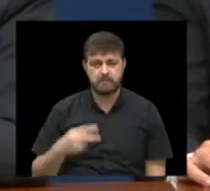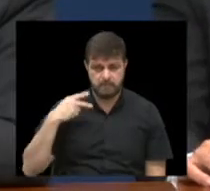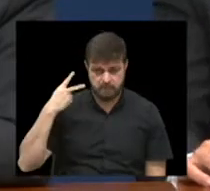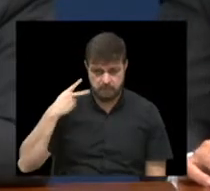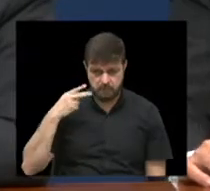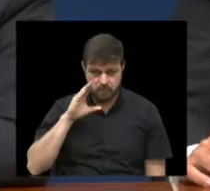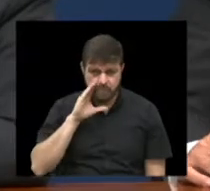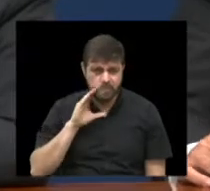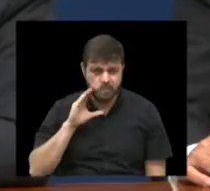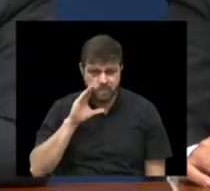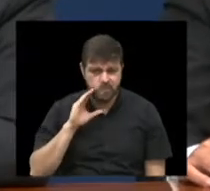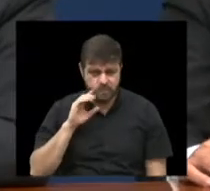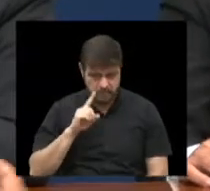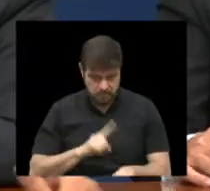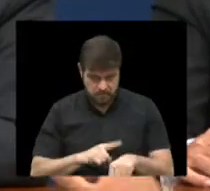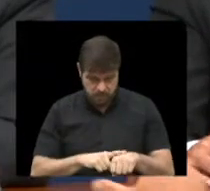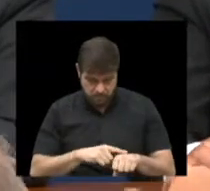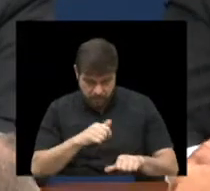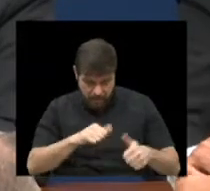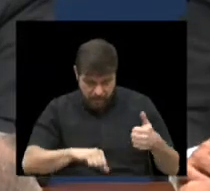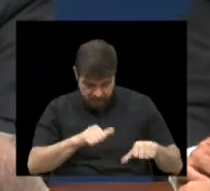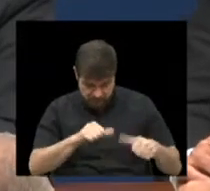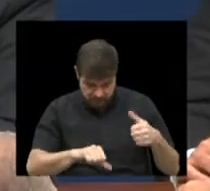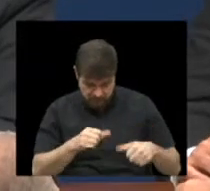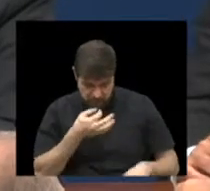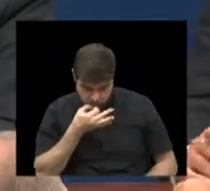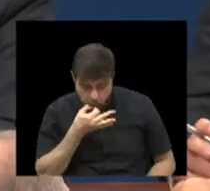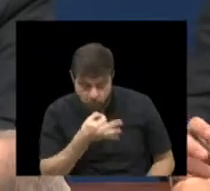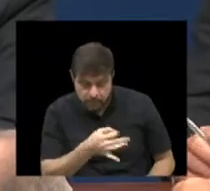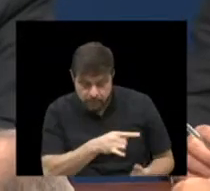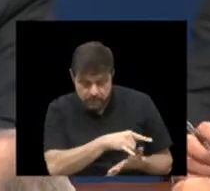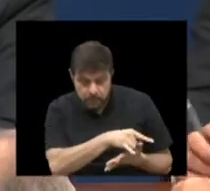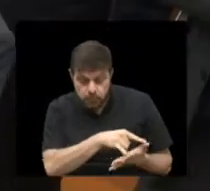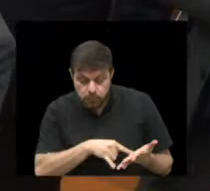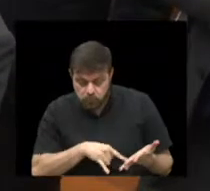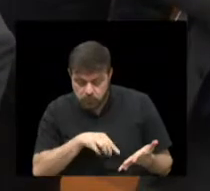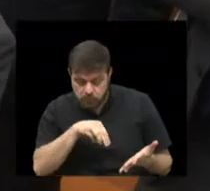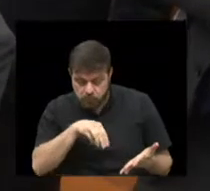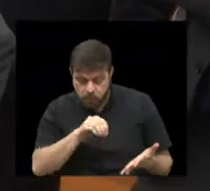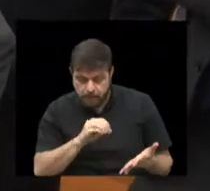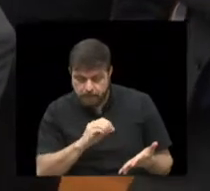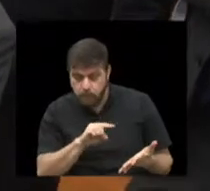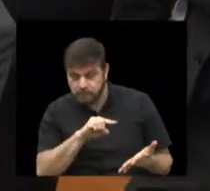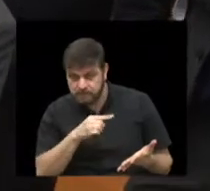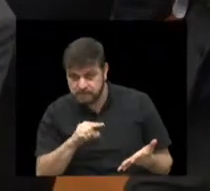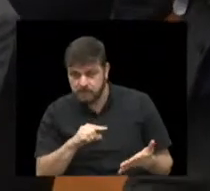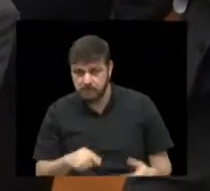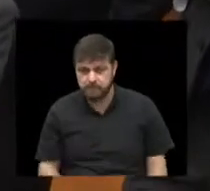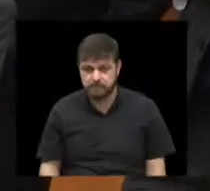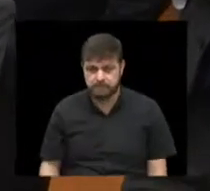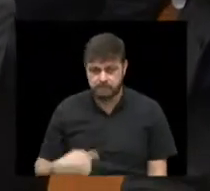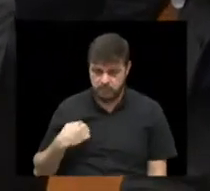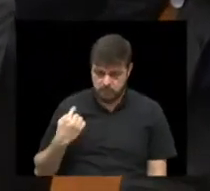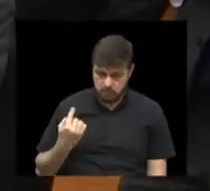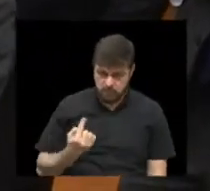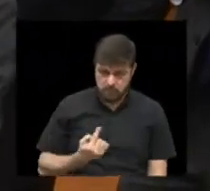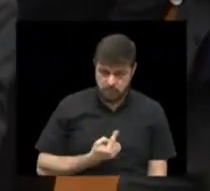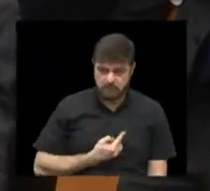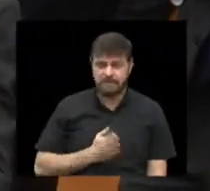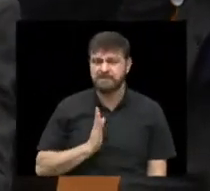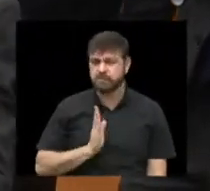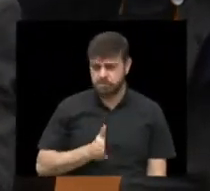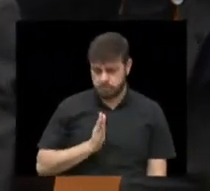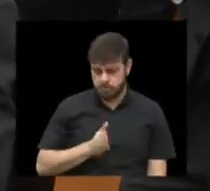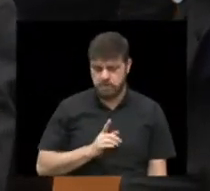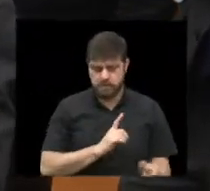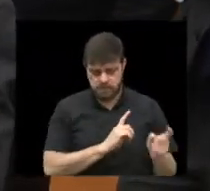Henrique Cirilo pedir tempo para exarar o parecer às moções. Senhor presidente, a comissão já